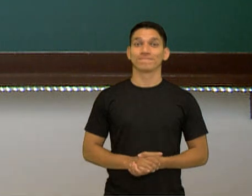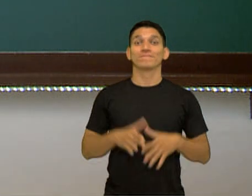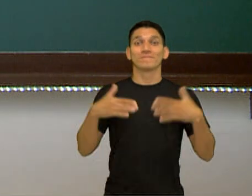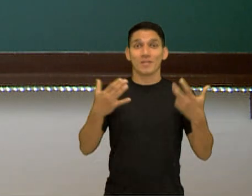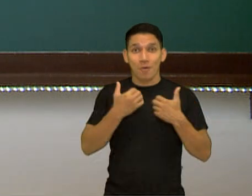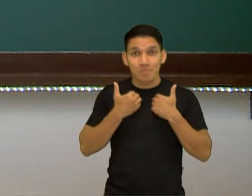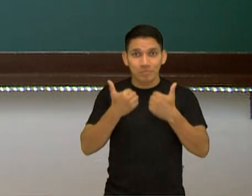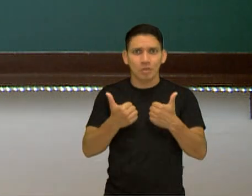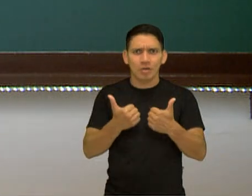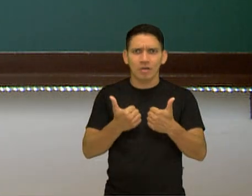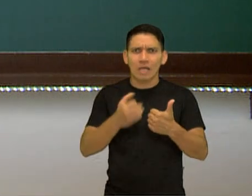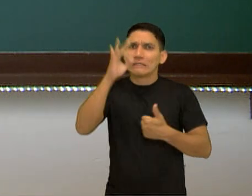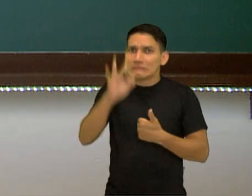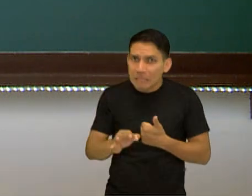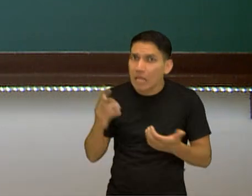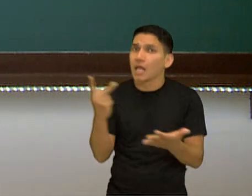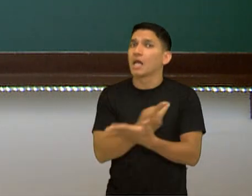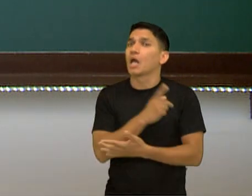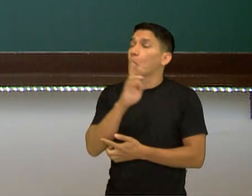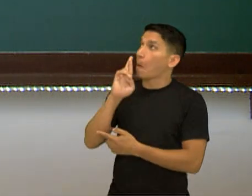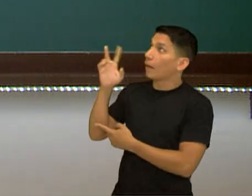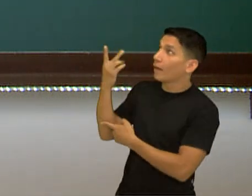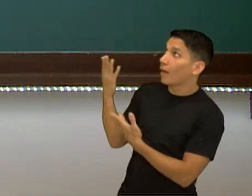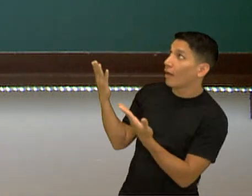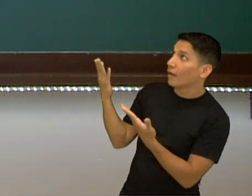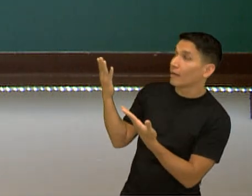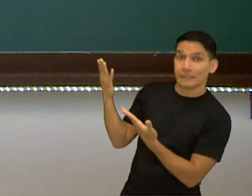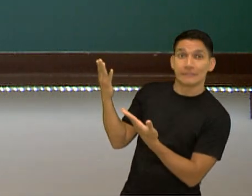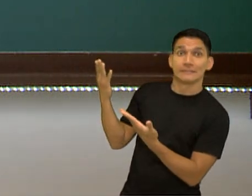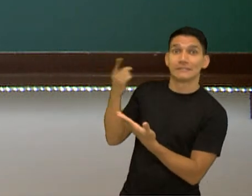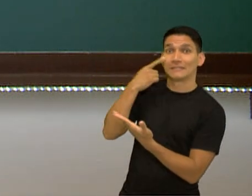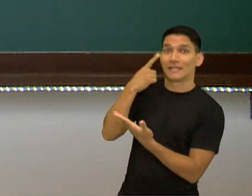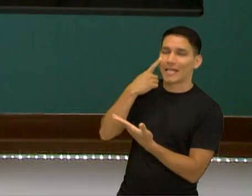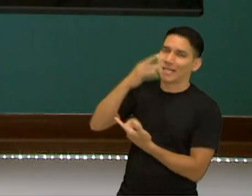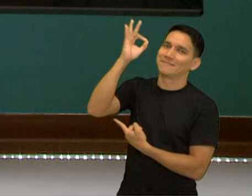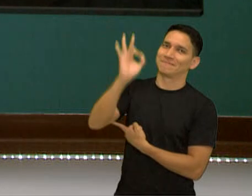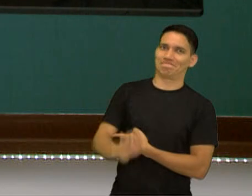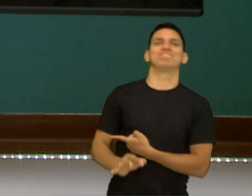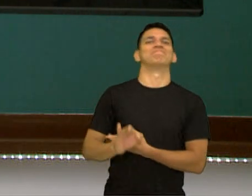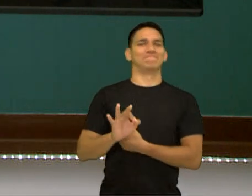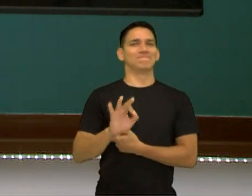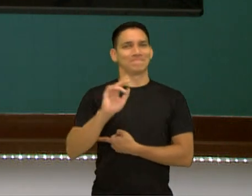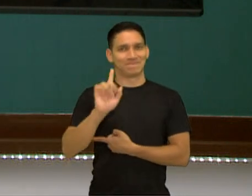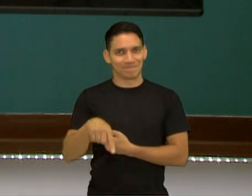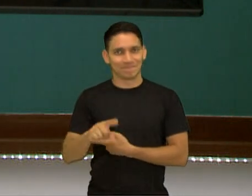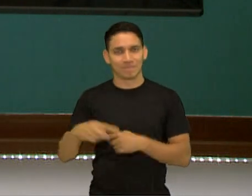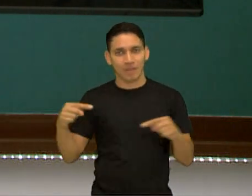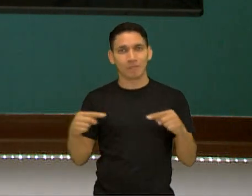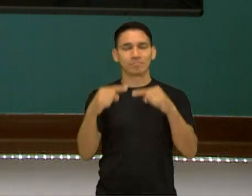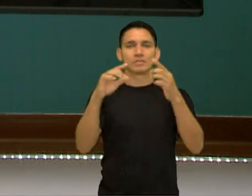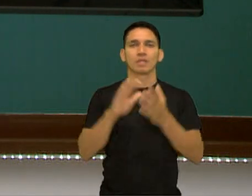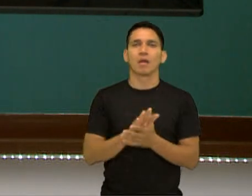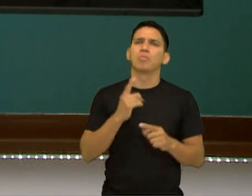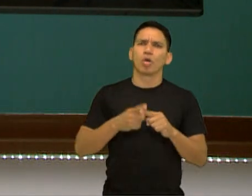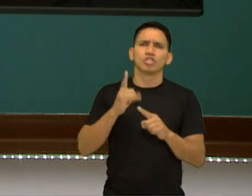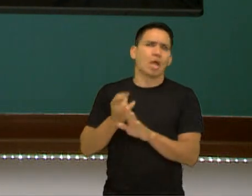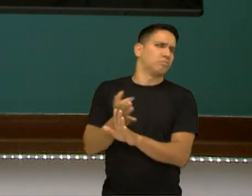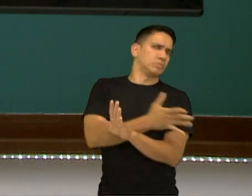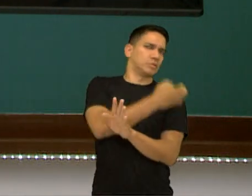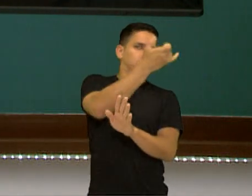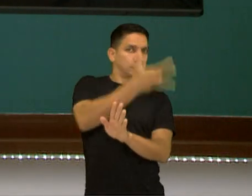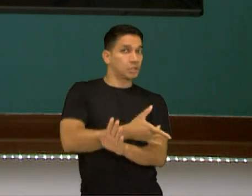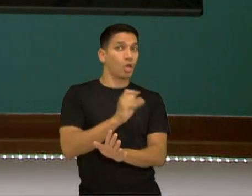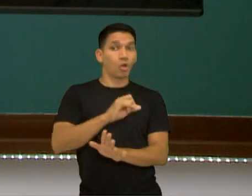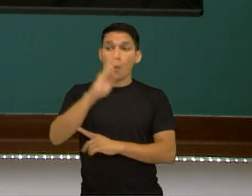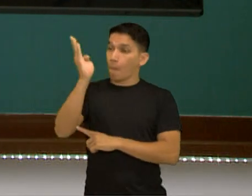Muito bem, falsa ou verdadeira? A resposta vai aparecer na tela para você. Olha lá, ela é verdadeira. Conforme já foi dito aqui anteriormente,